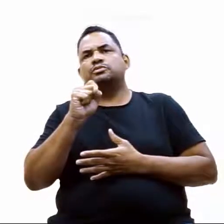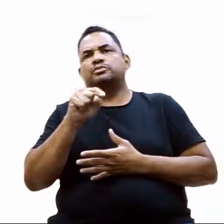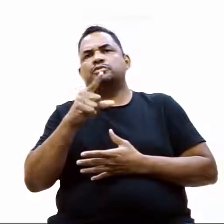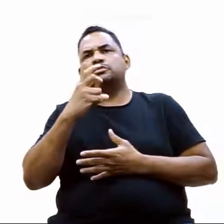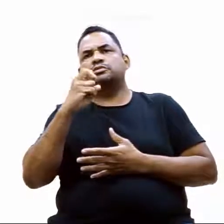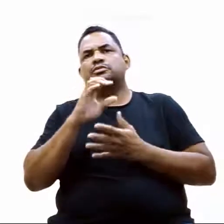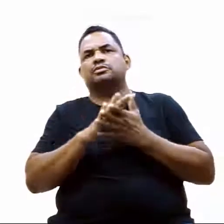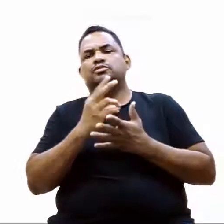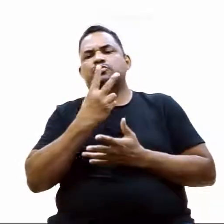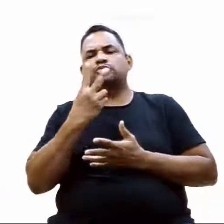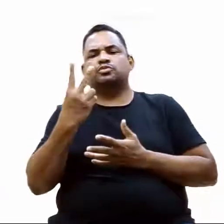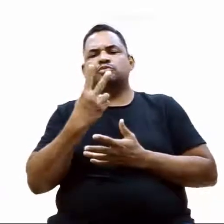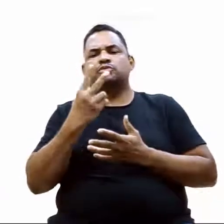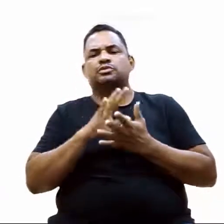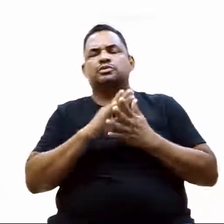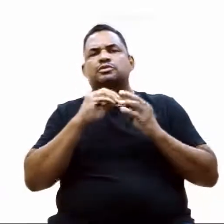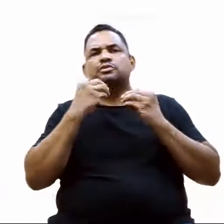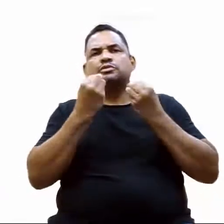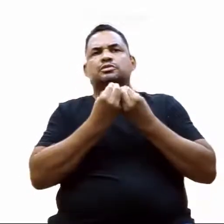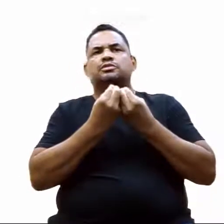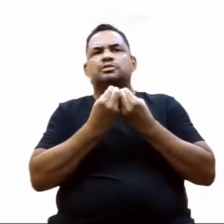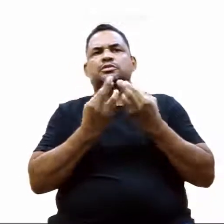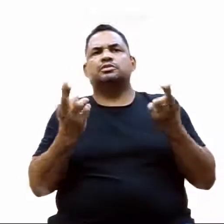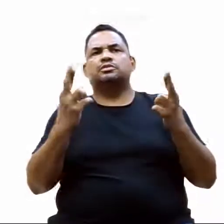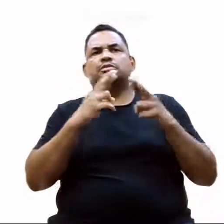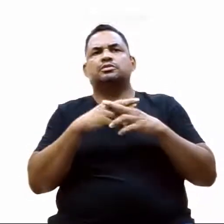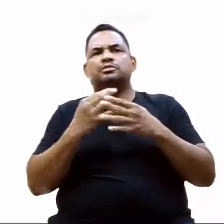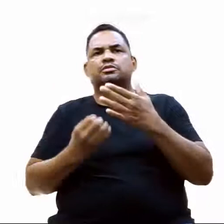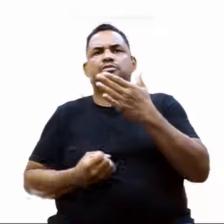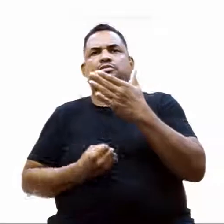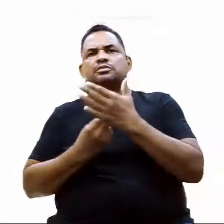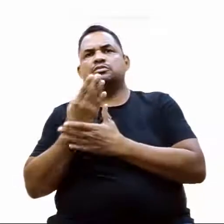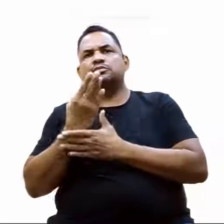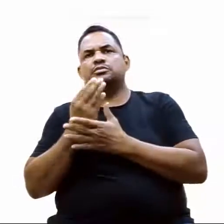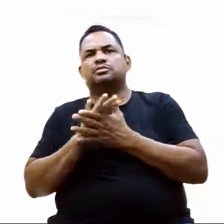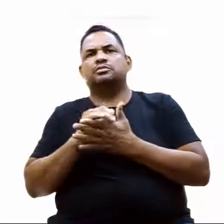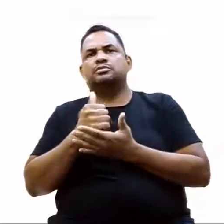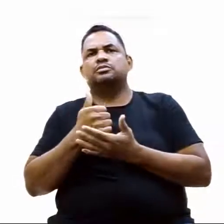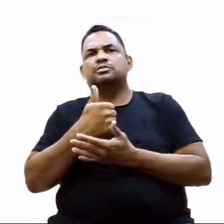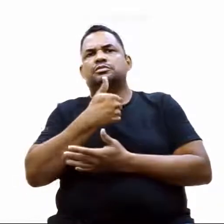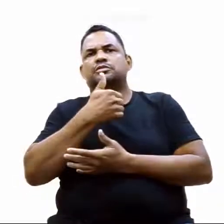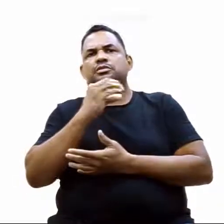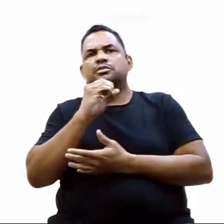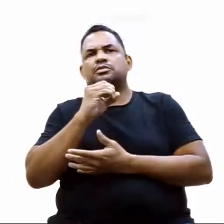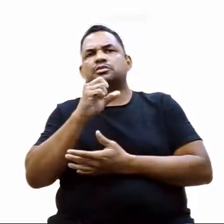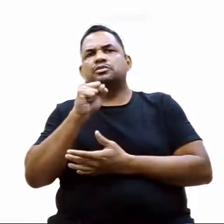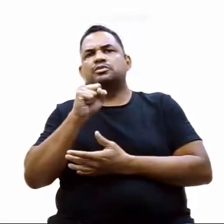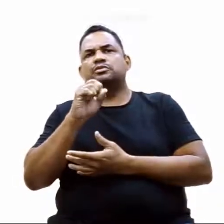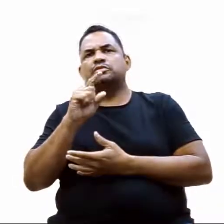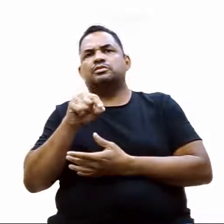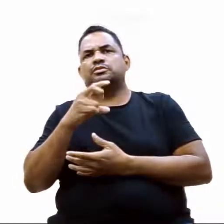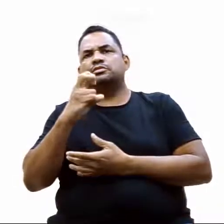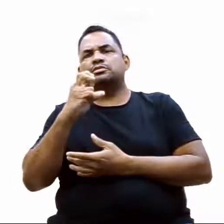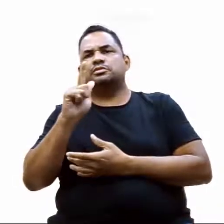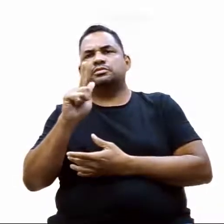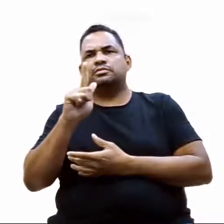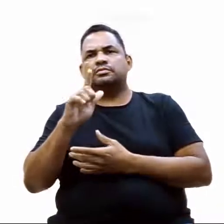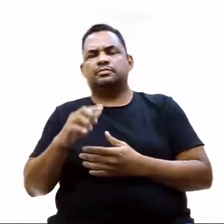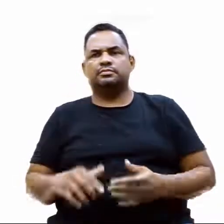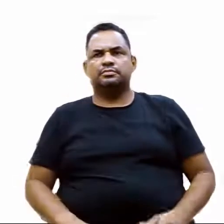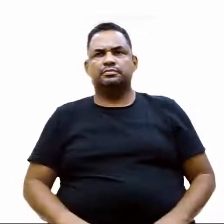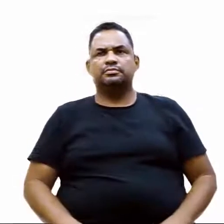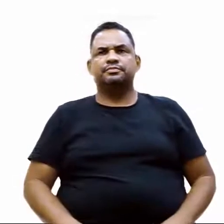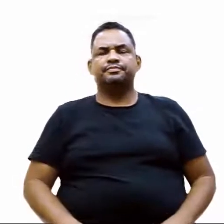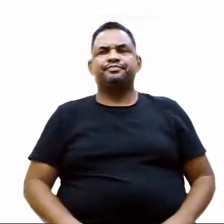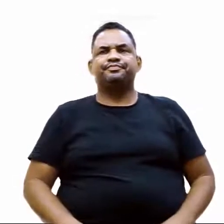substâncias reagindo entre si, formando uma única substância. Produto 108,5. Isso